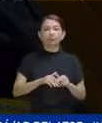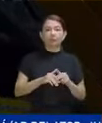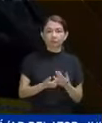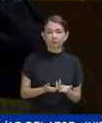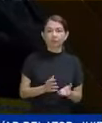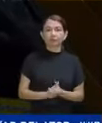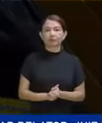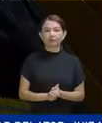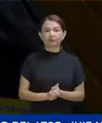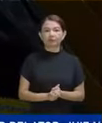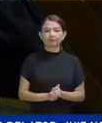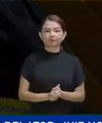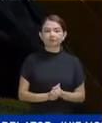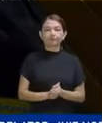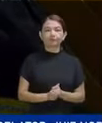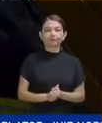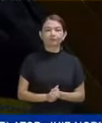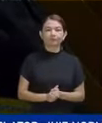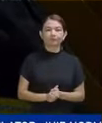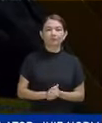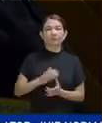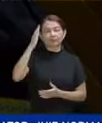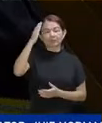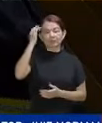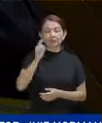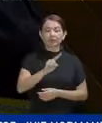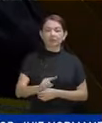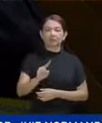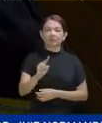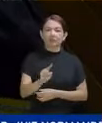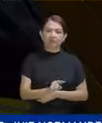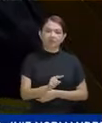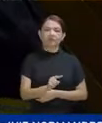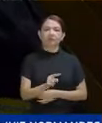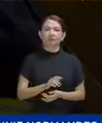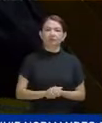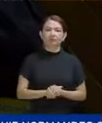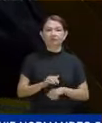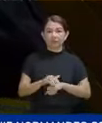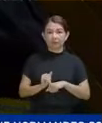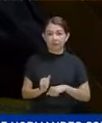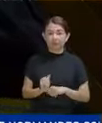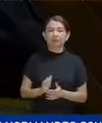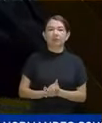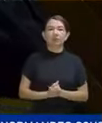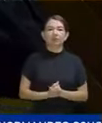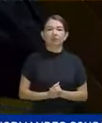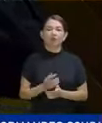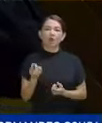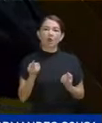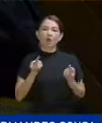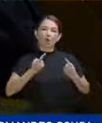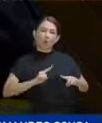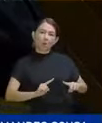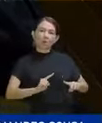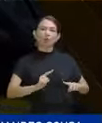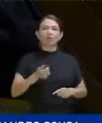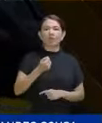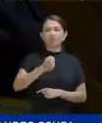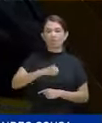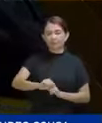da querela nulitatis para reconhecer a nulidade absoluta de citação com ofensa aos princípios da ampla defesa e